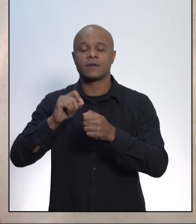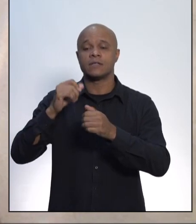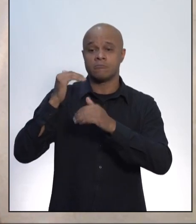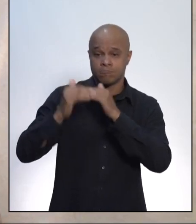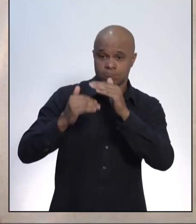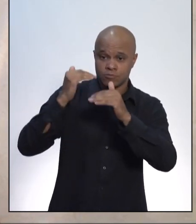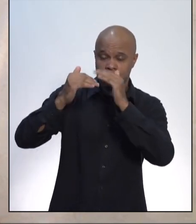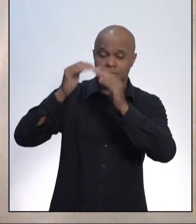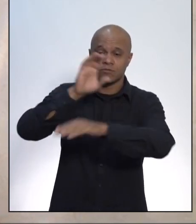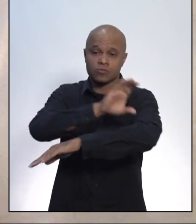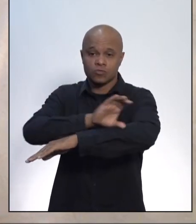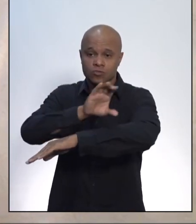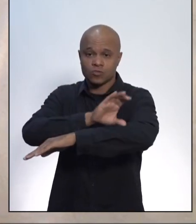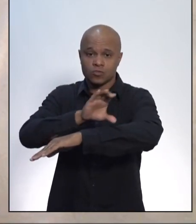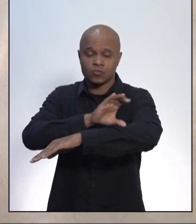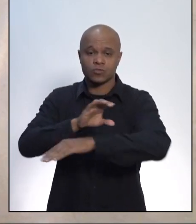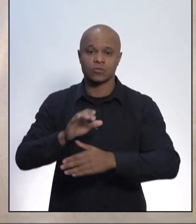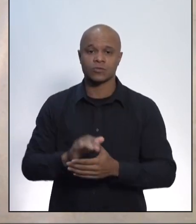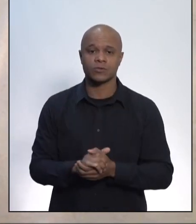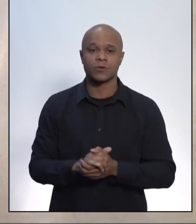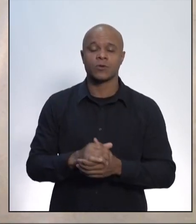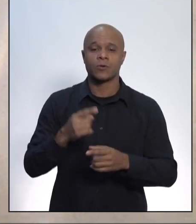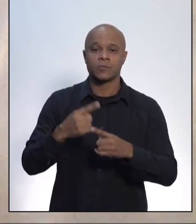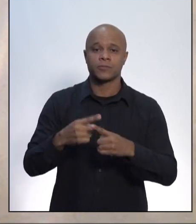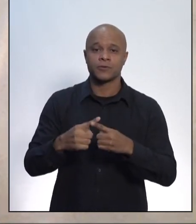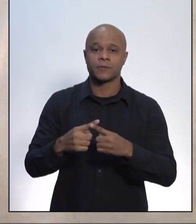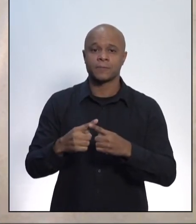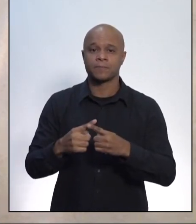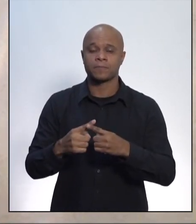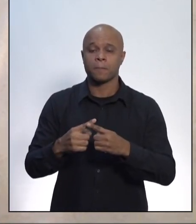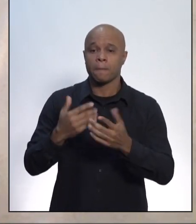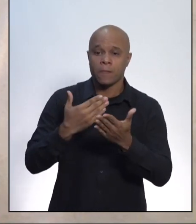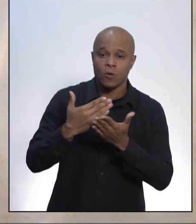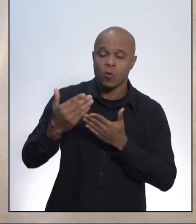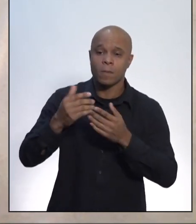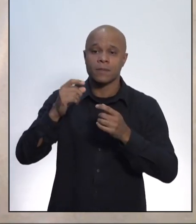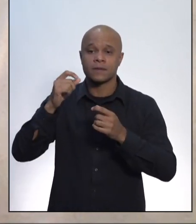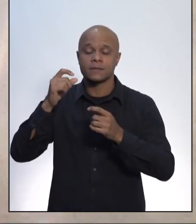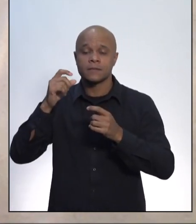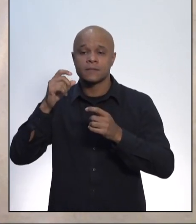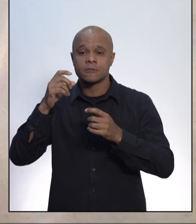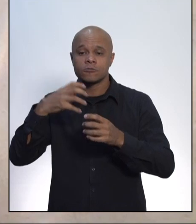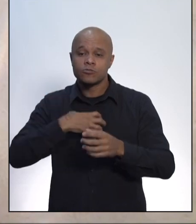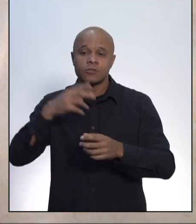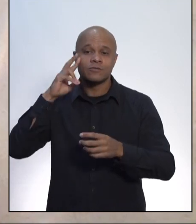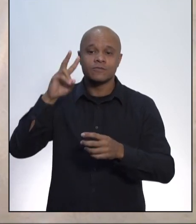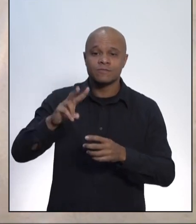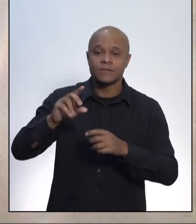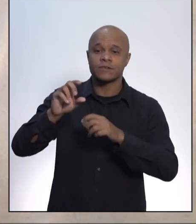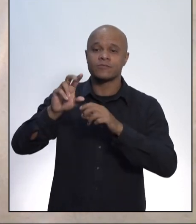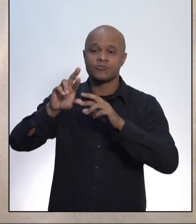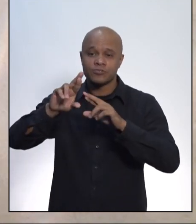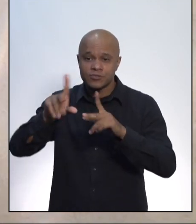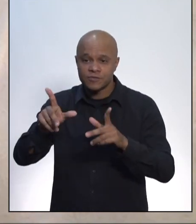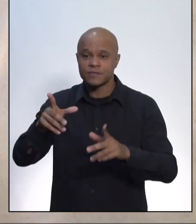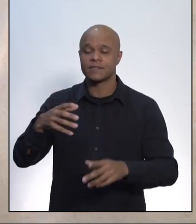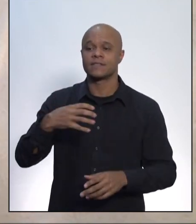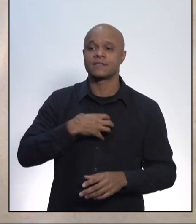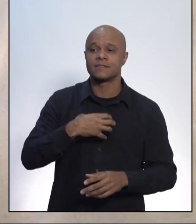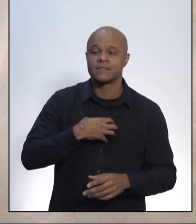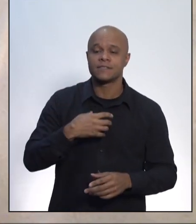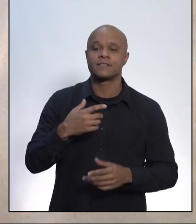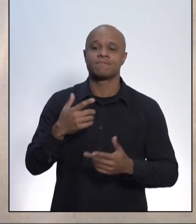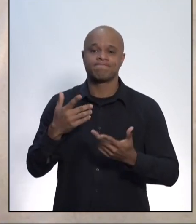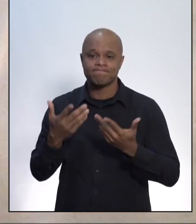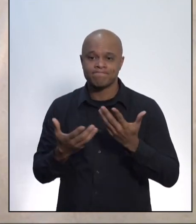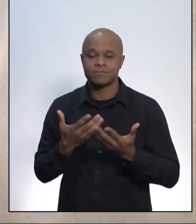desenvolvimento. No mínimo, você começa a ter uma outra visão das coisas, uma outra visão de negócios, e principalmente